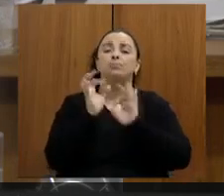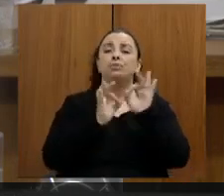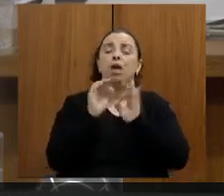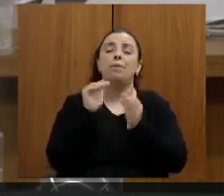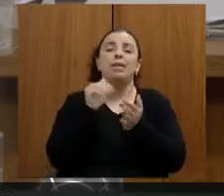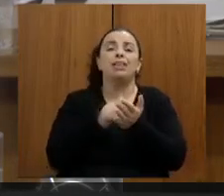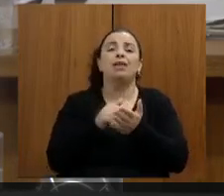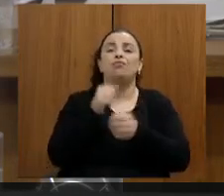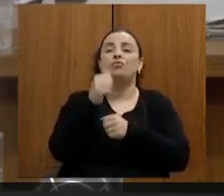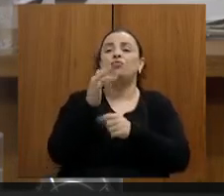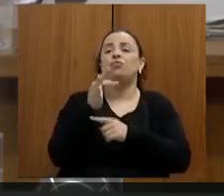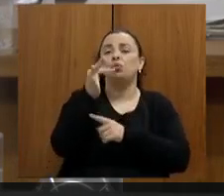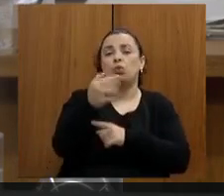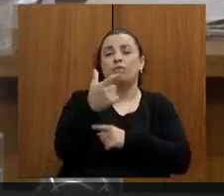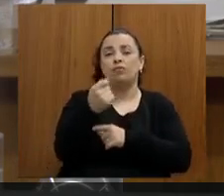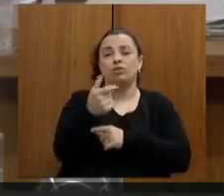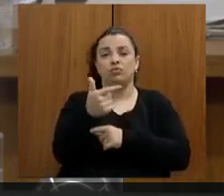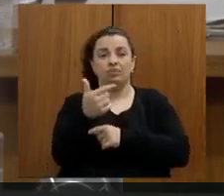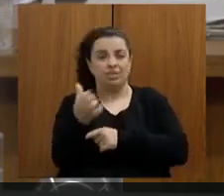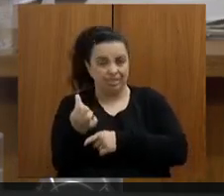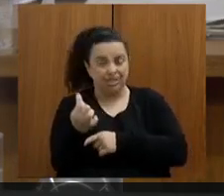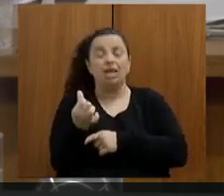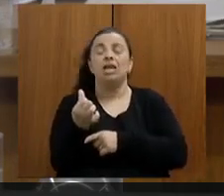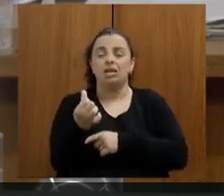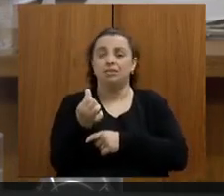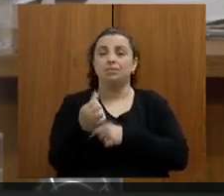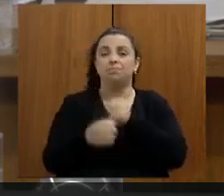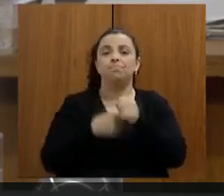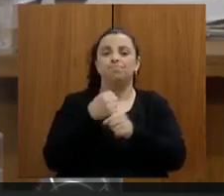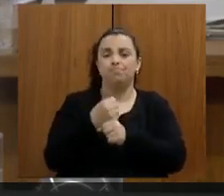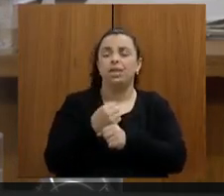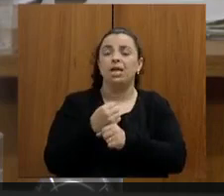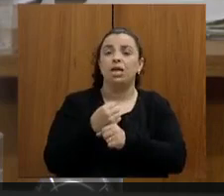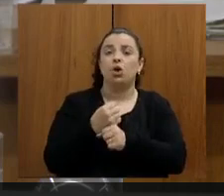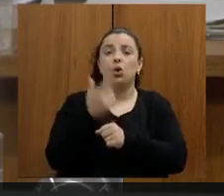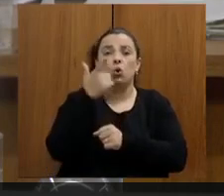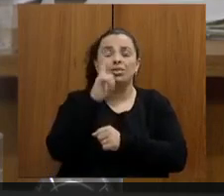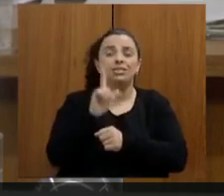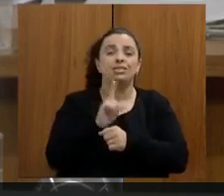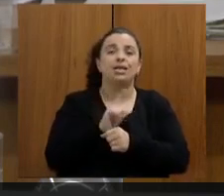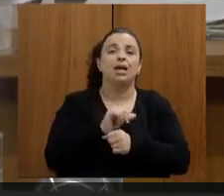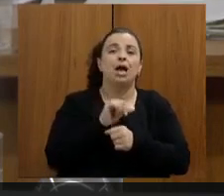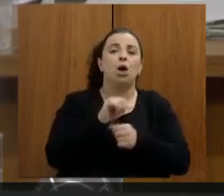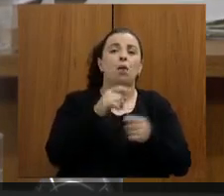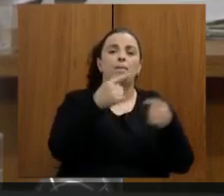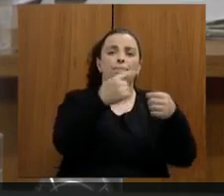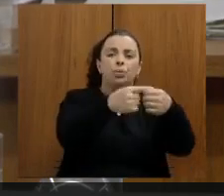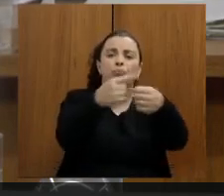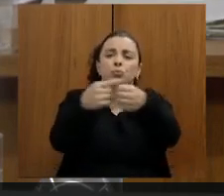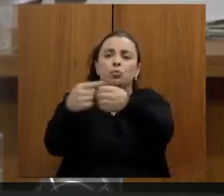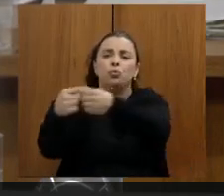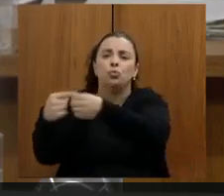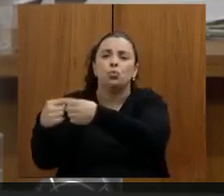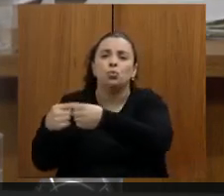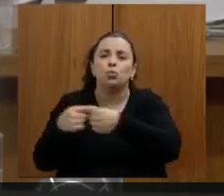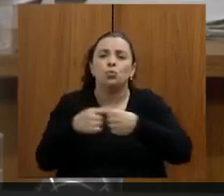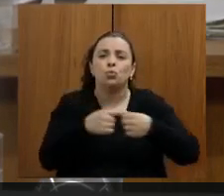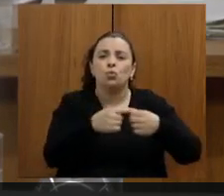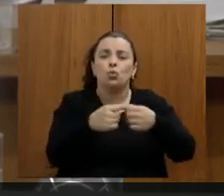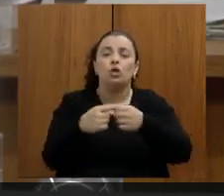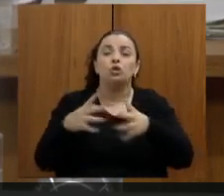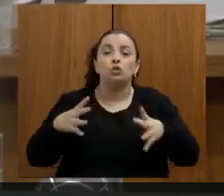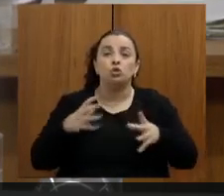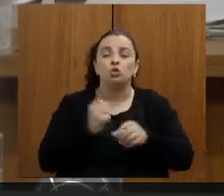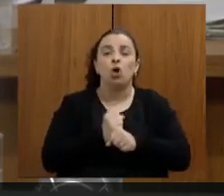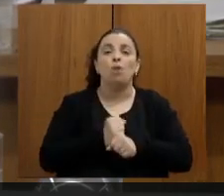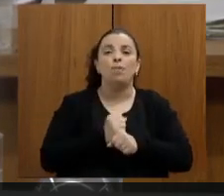2026 a gente possa atingir 130 municípios com a presença física